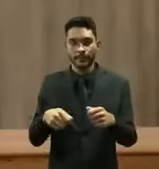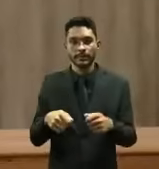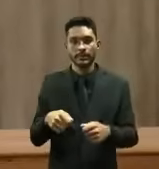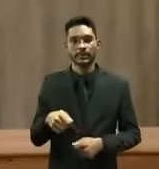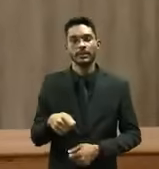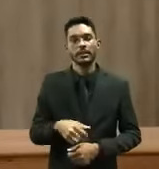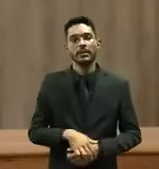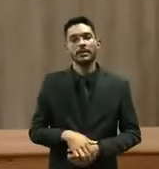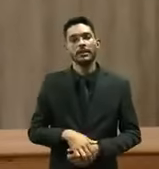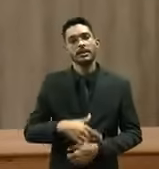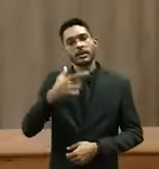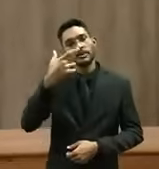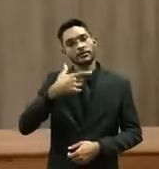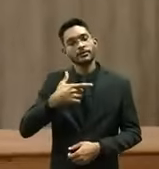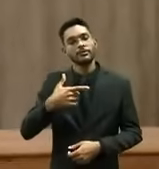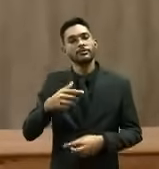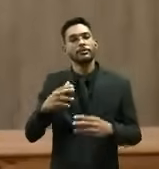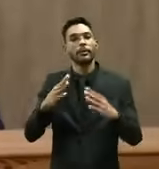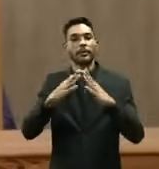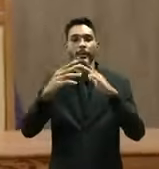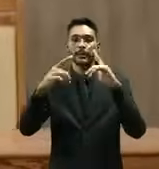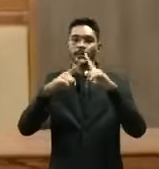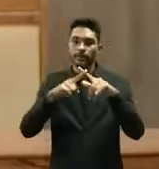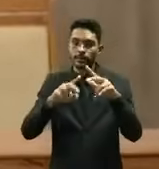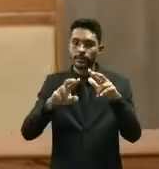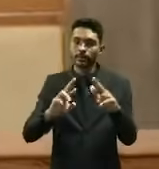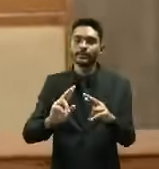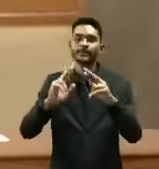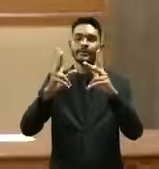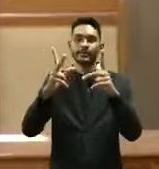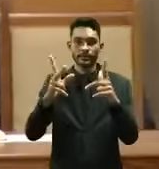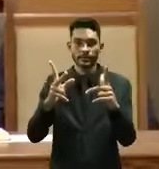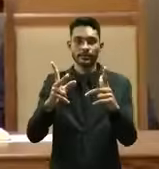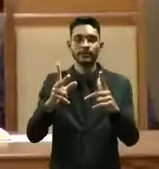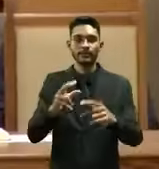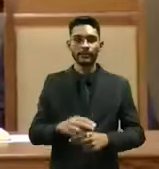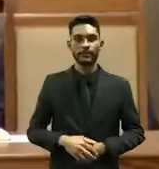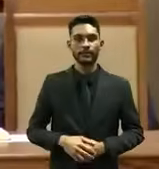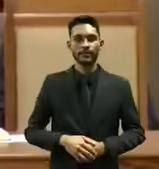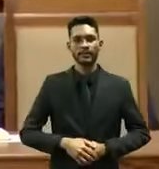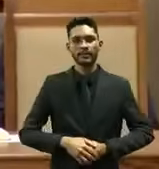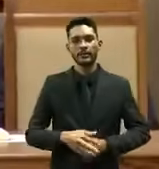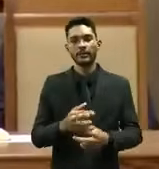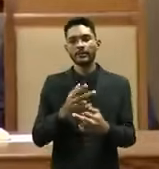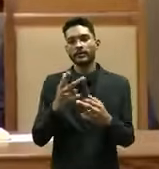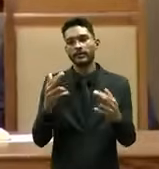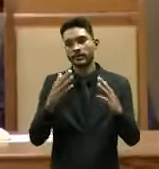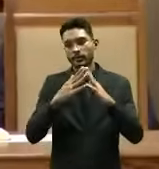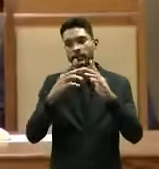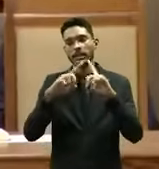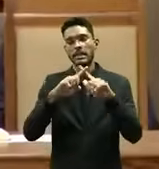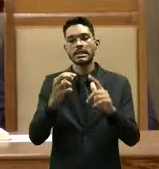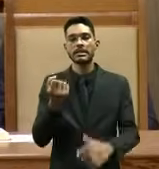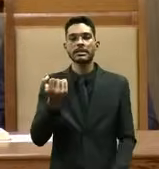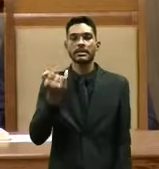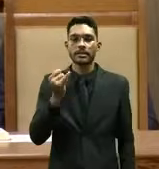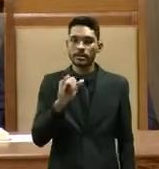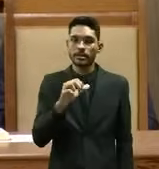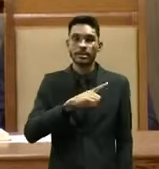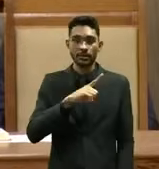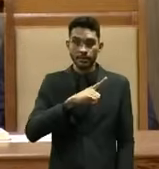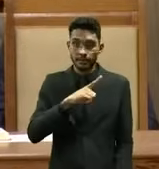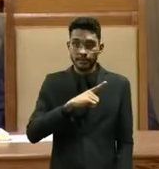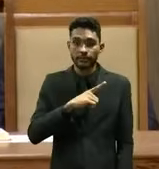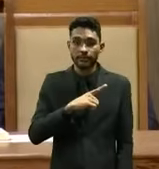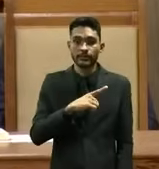Mas quem está na Presbiteriana na Batista ou no pentecostalismo verdadeiro se tiver arrancando alma do